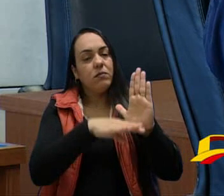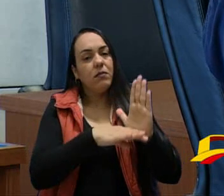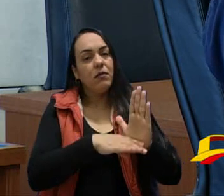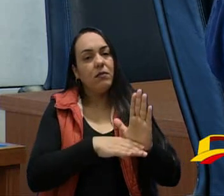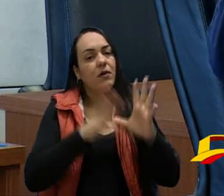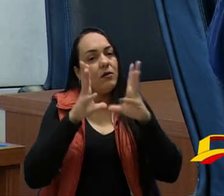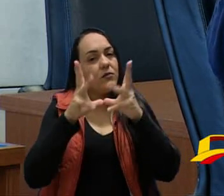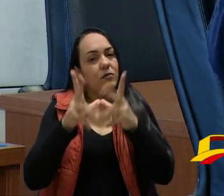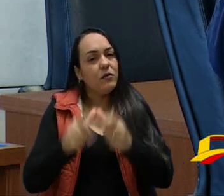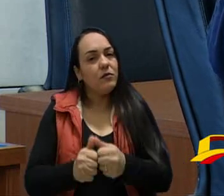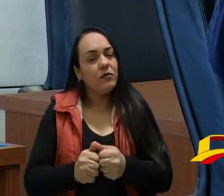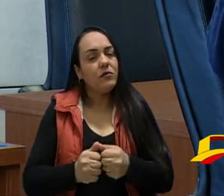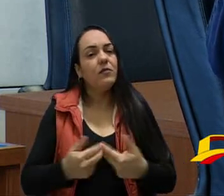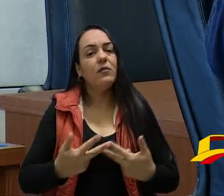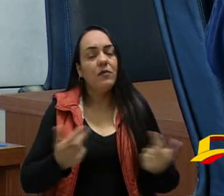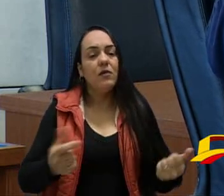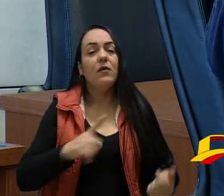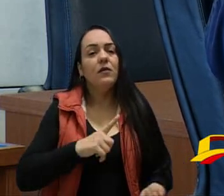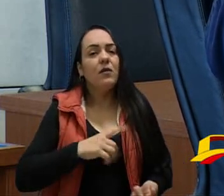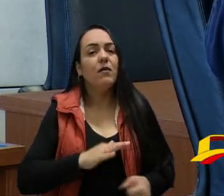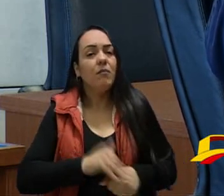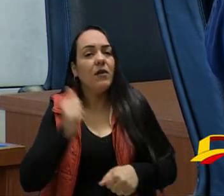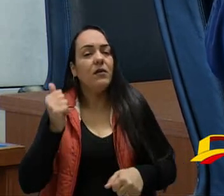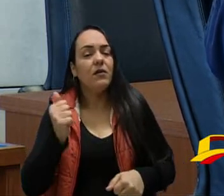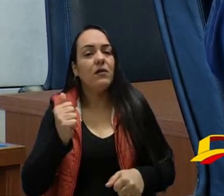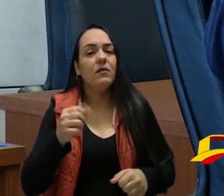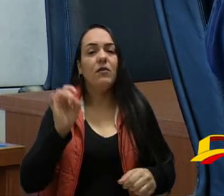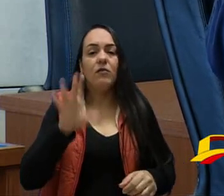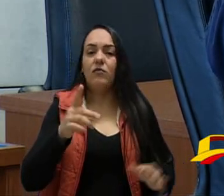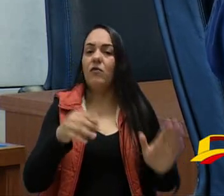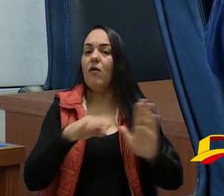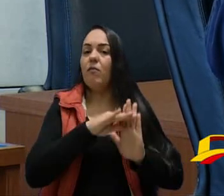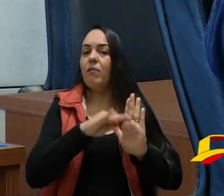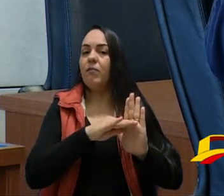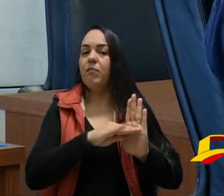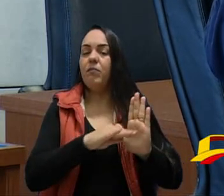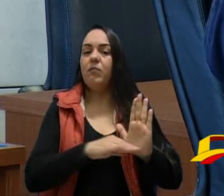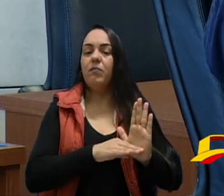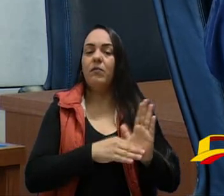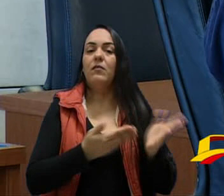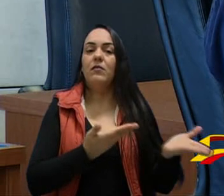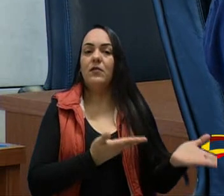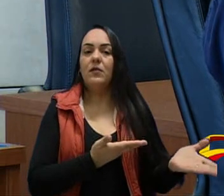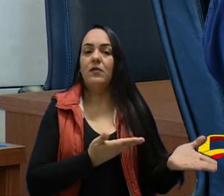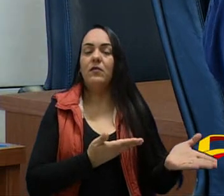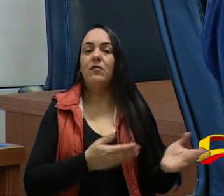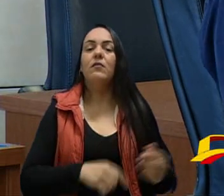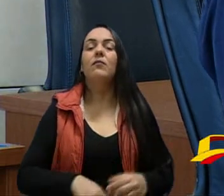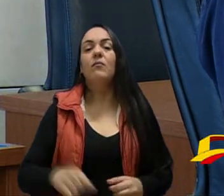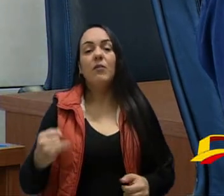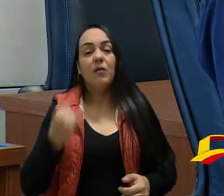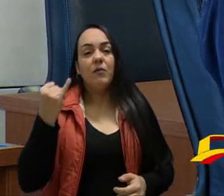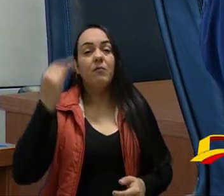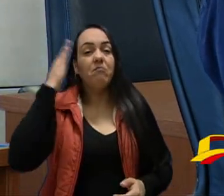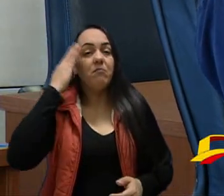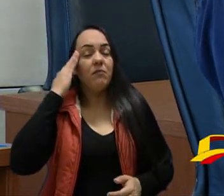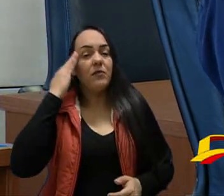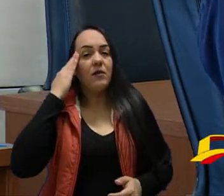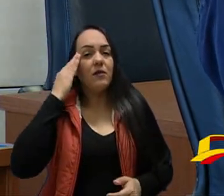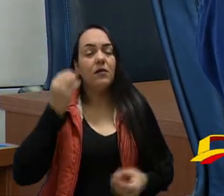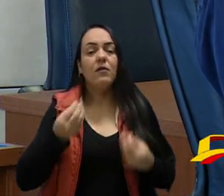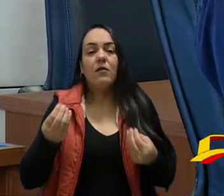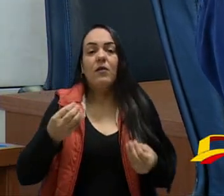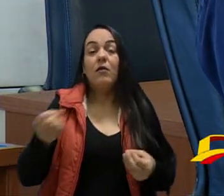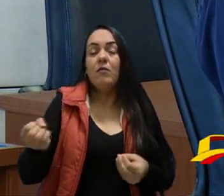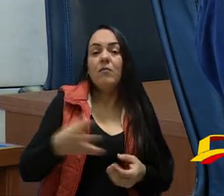são todos esses tem mais alguns são exatamente esses importante saber porque tem alguns que são